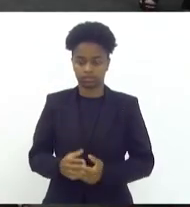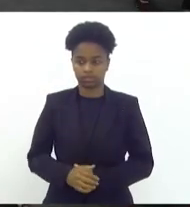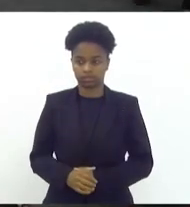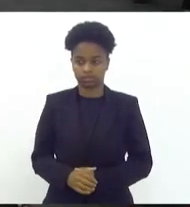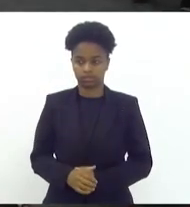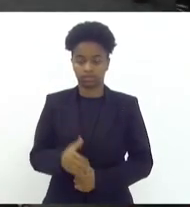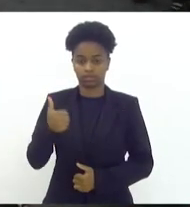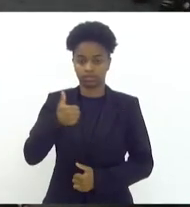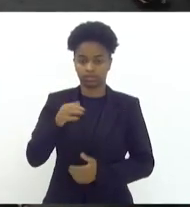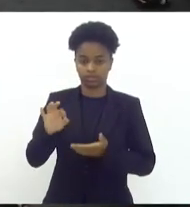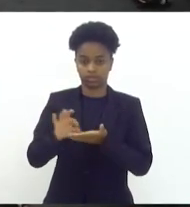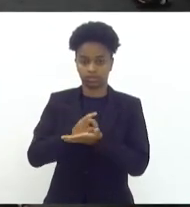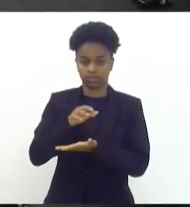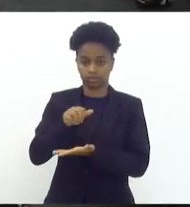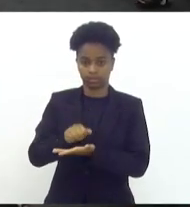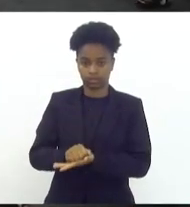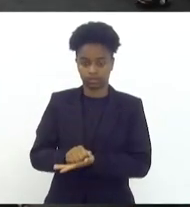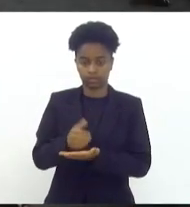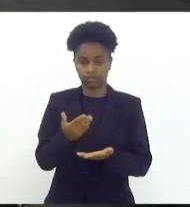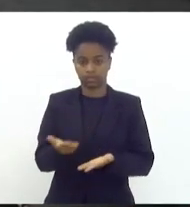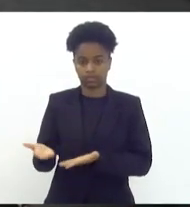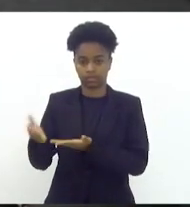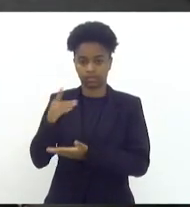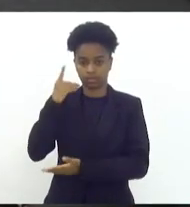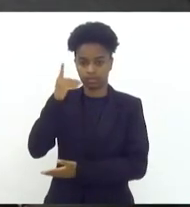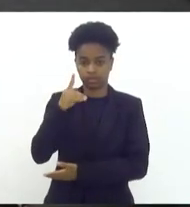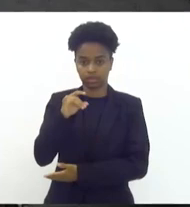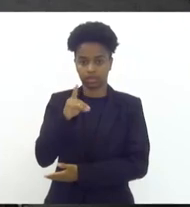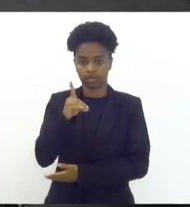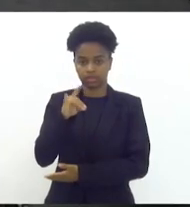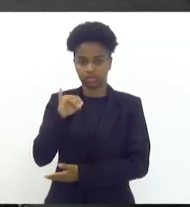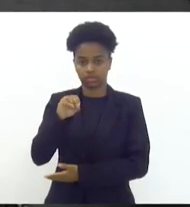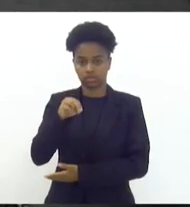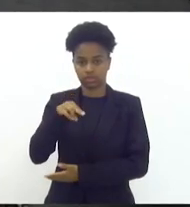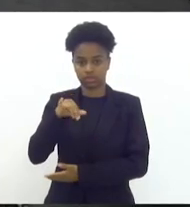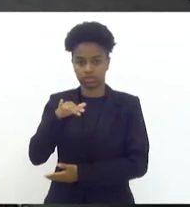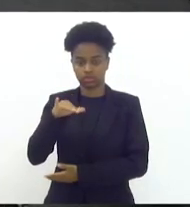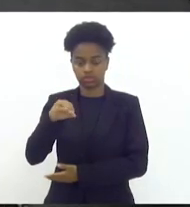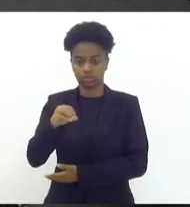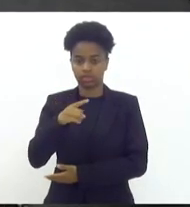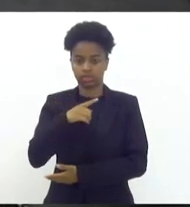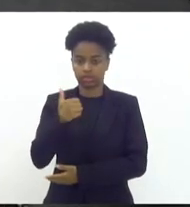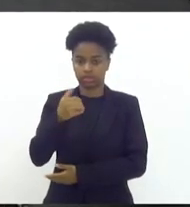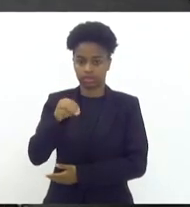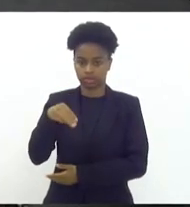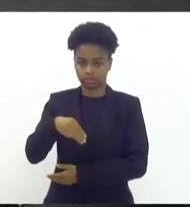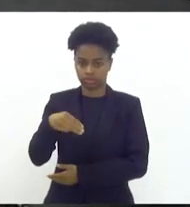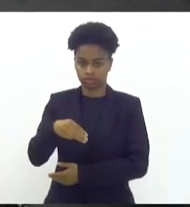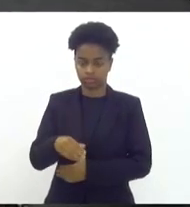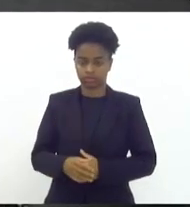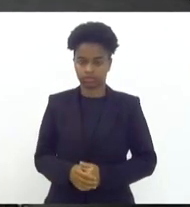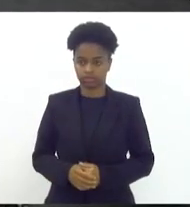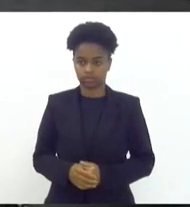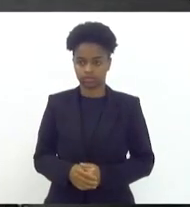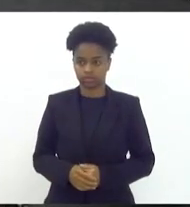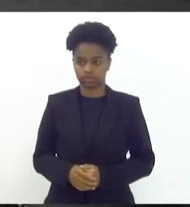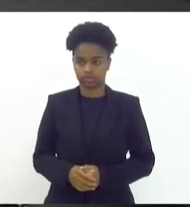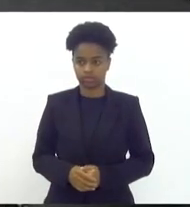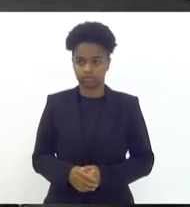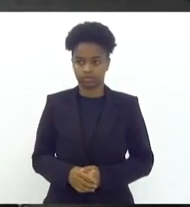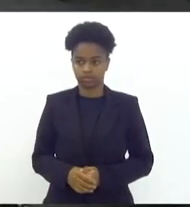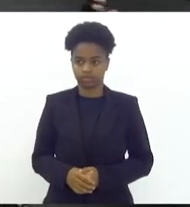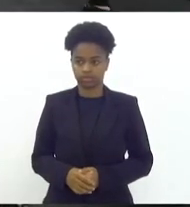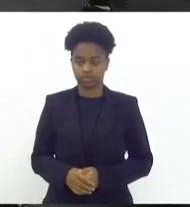primeiro era do escrito é o nome Deputado Dionísio Lins que dispõe de 10 minutos ou mais